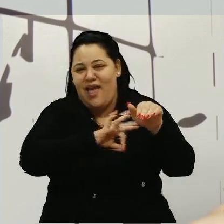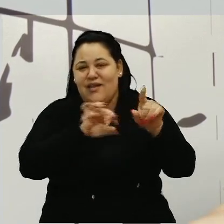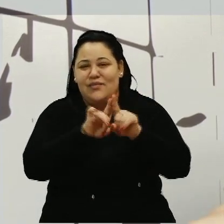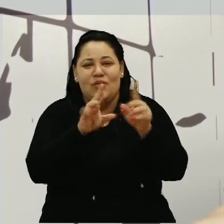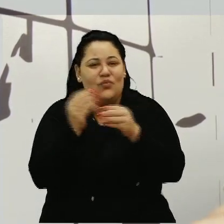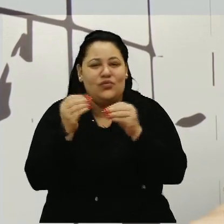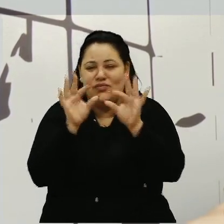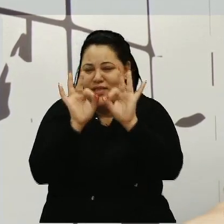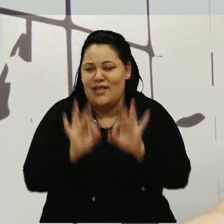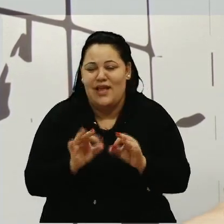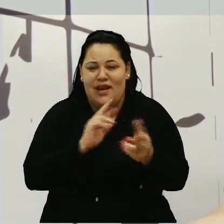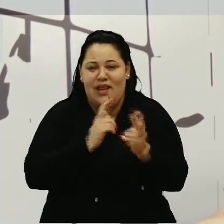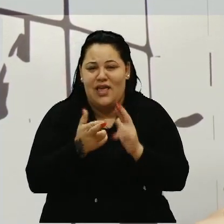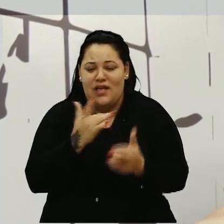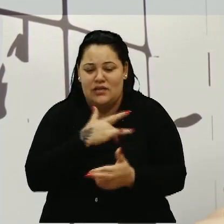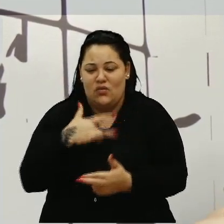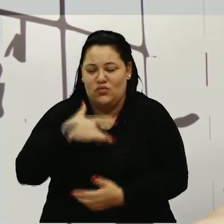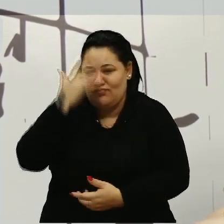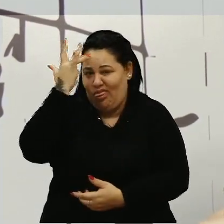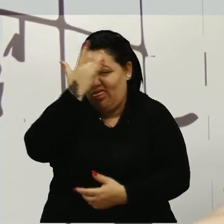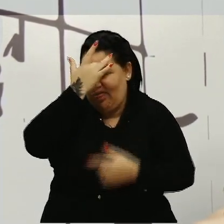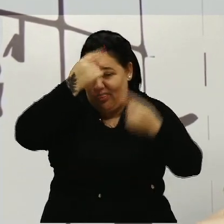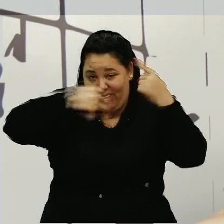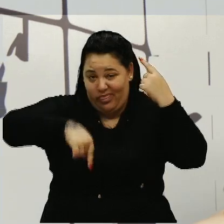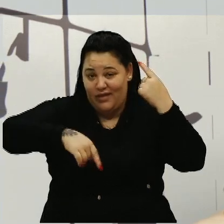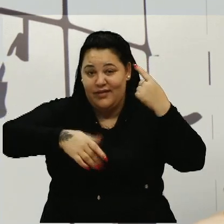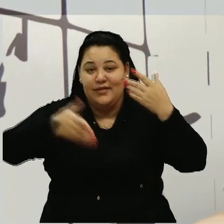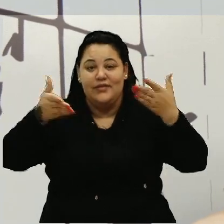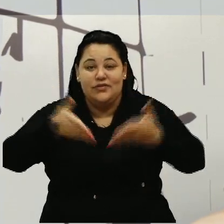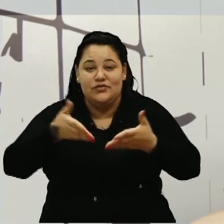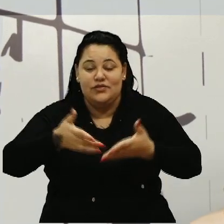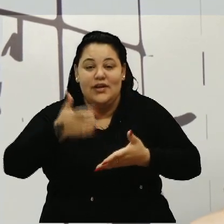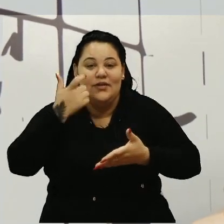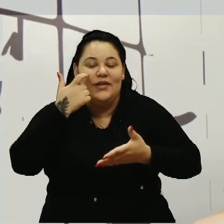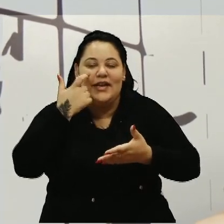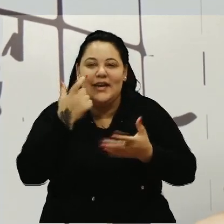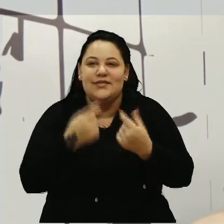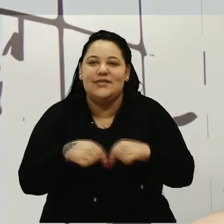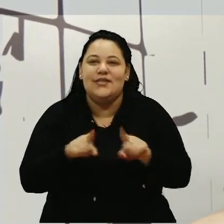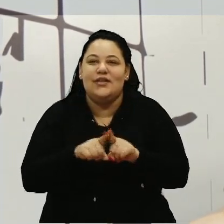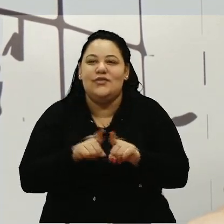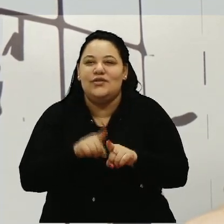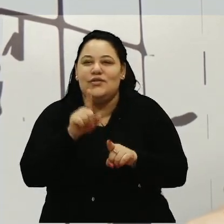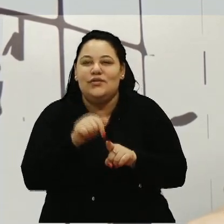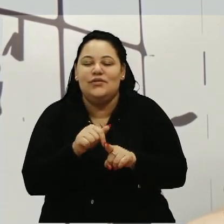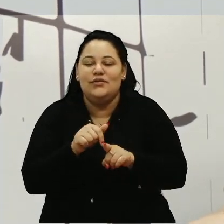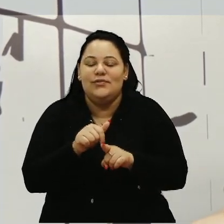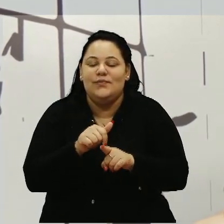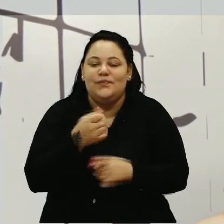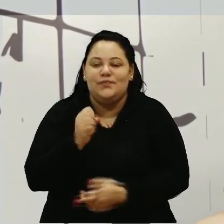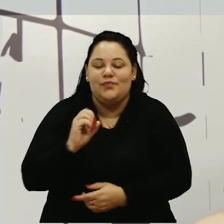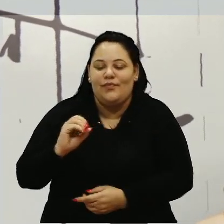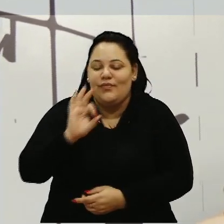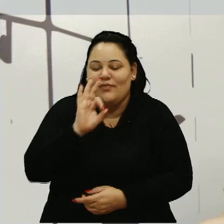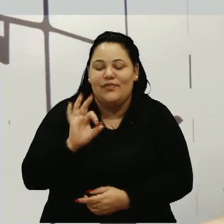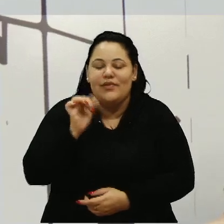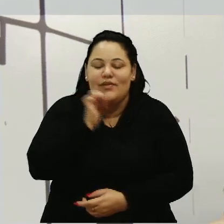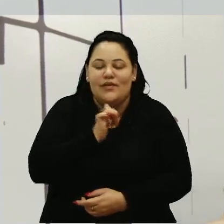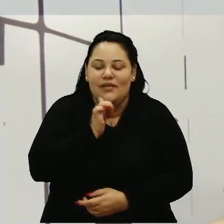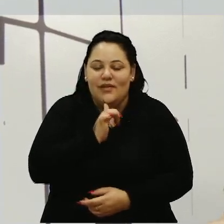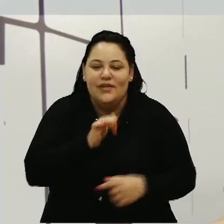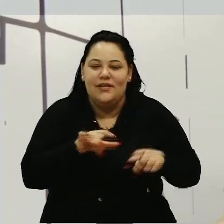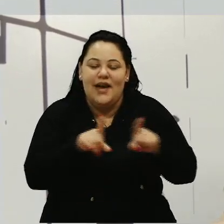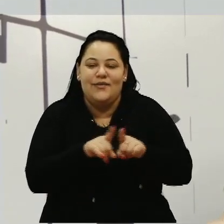de saúde, né? Por exemplo, saúde mental. A gente vê hoje os dados, né? 90% das mulheres que são mães têm